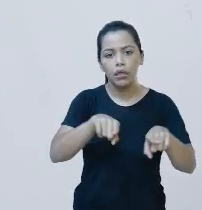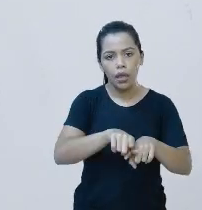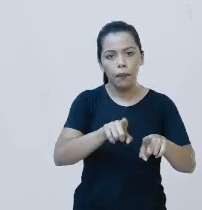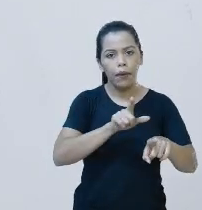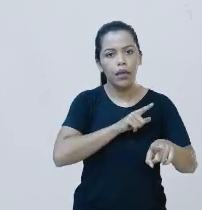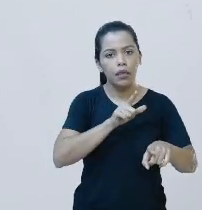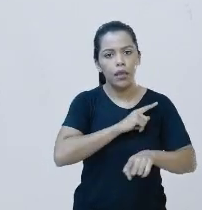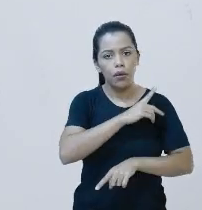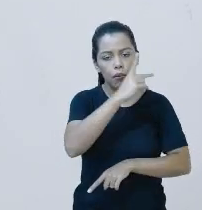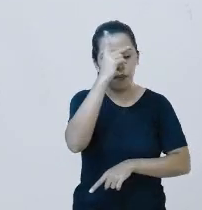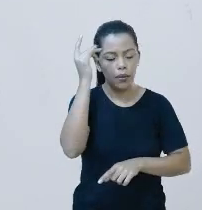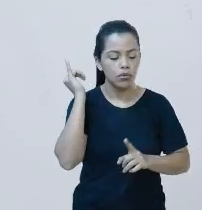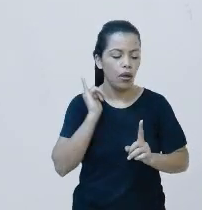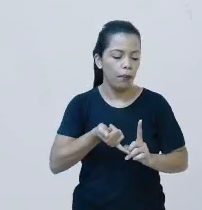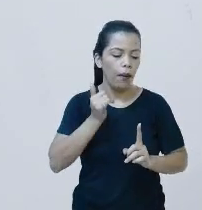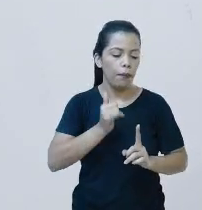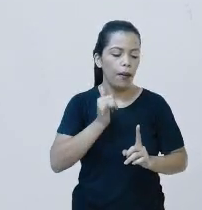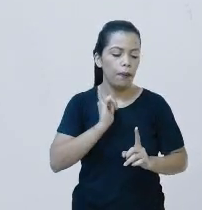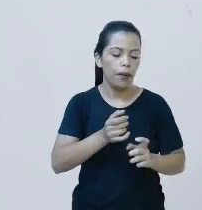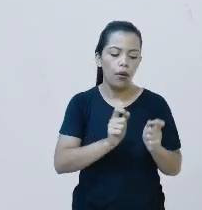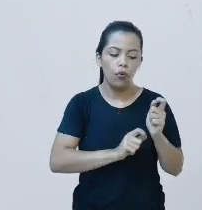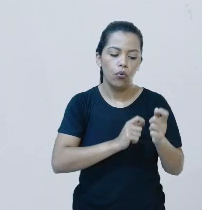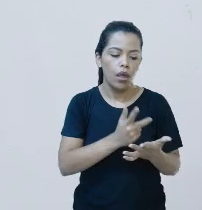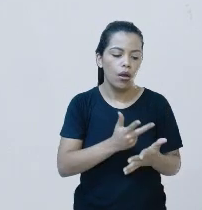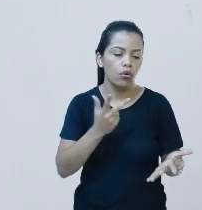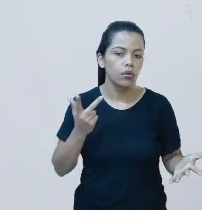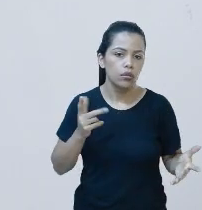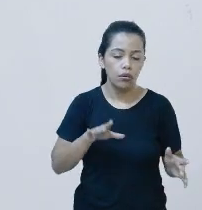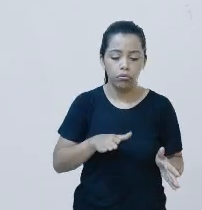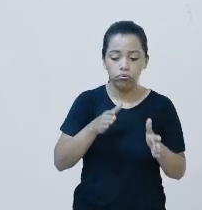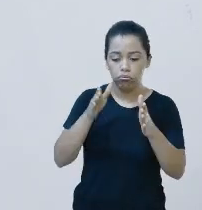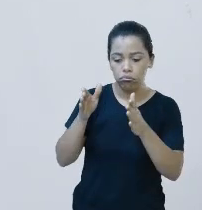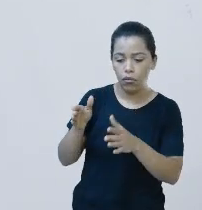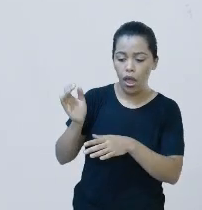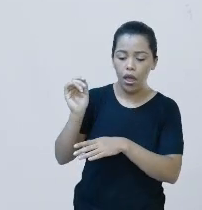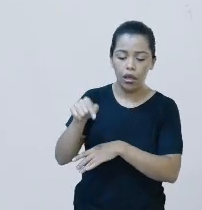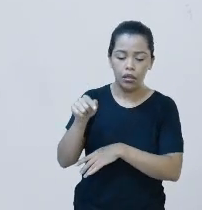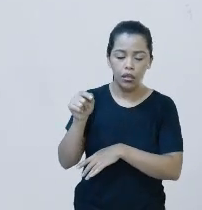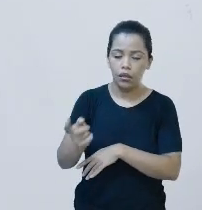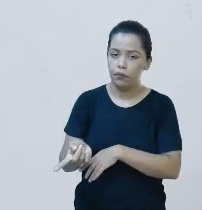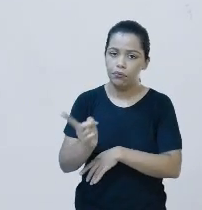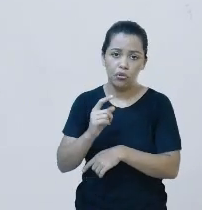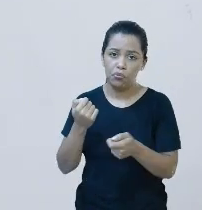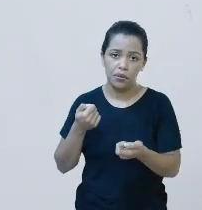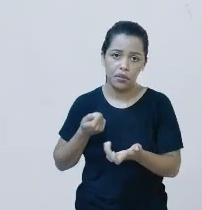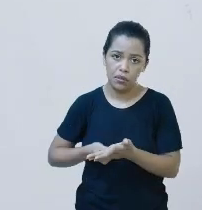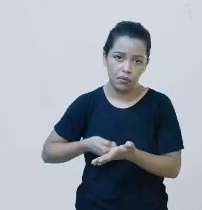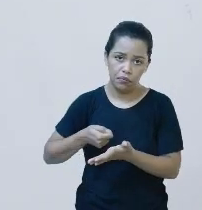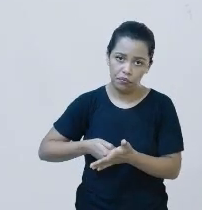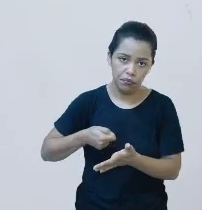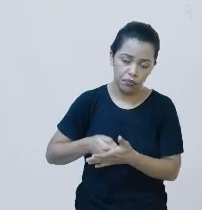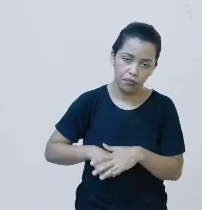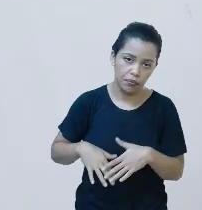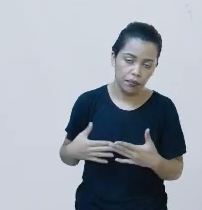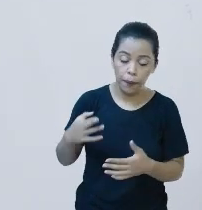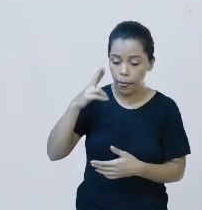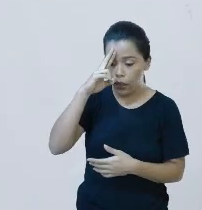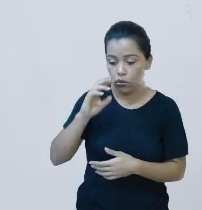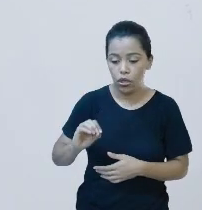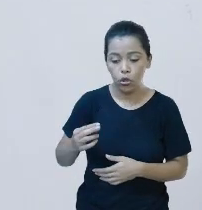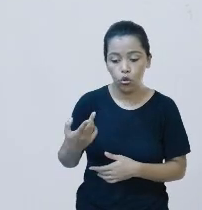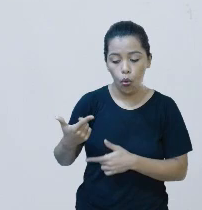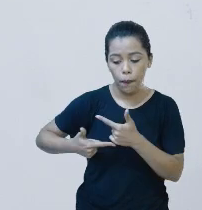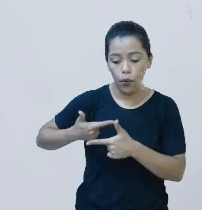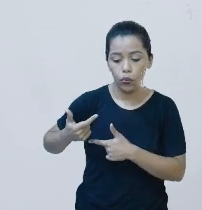alguém narrando o que está acontecendo. No documentário não tem essa obrigatoriedade. O diretor, o produtor